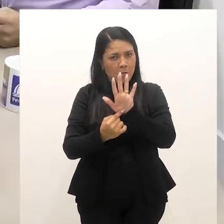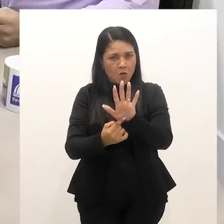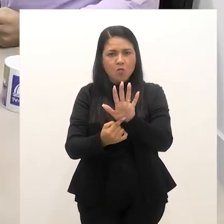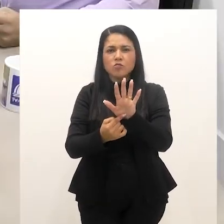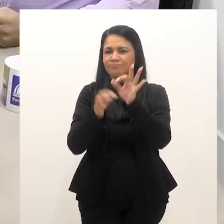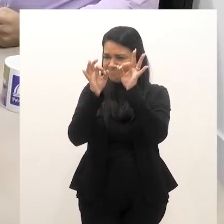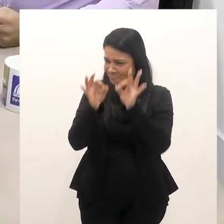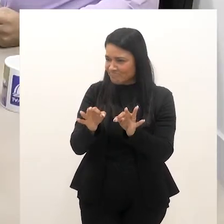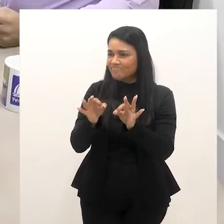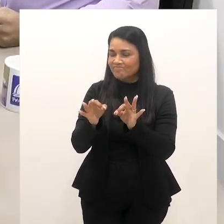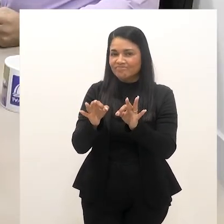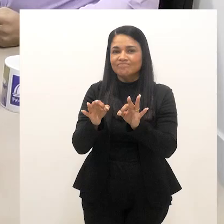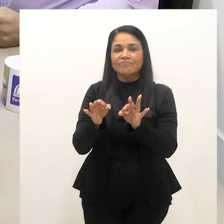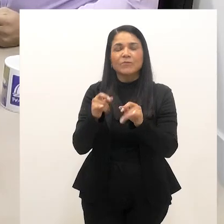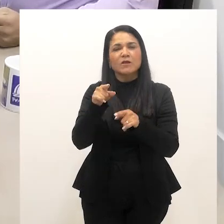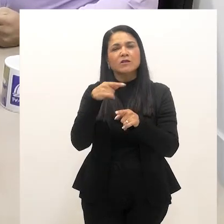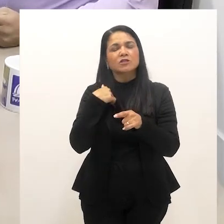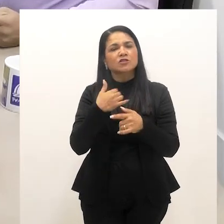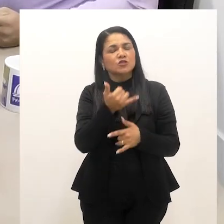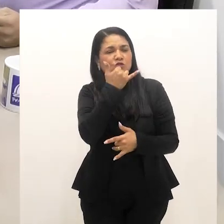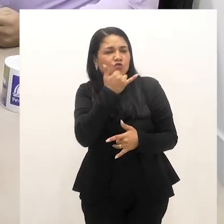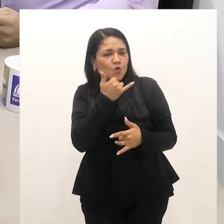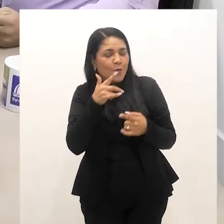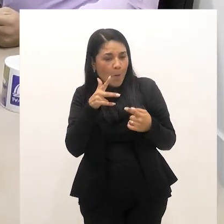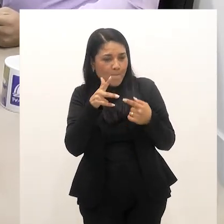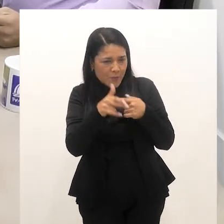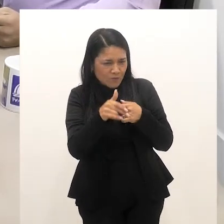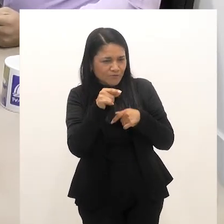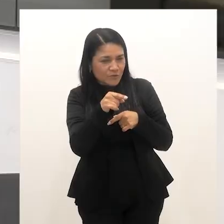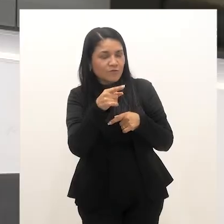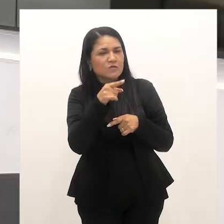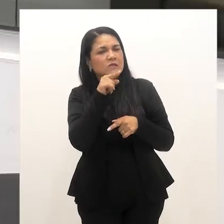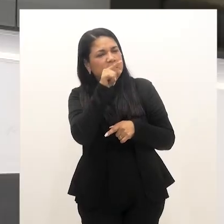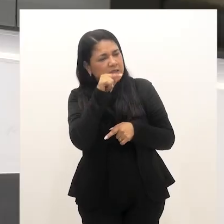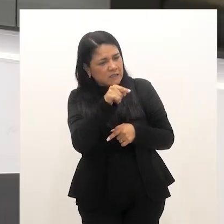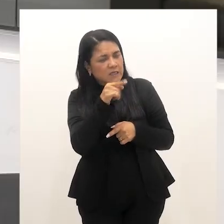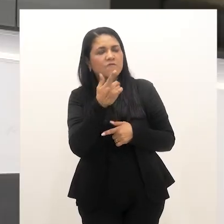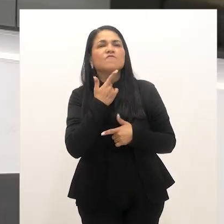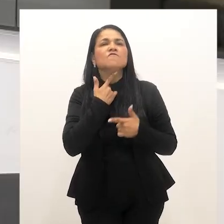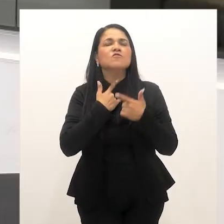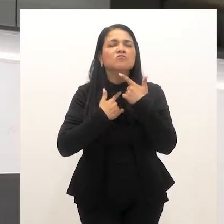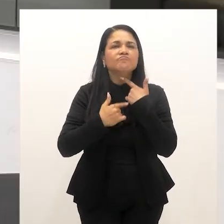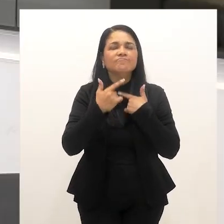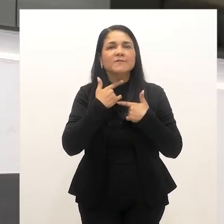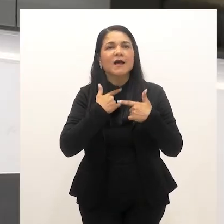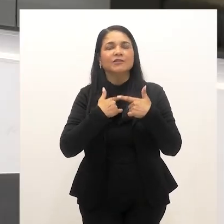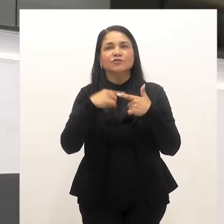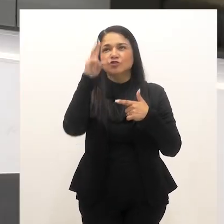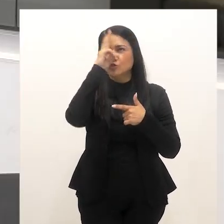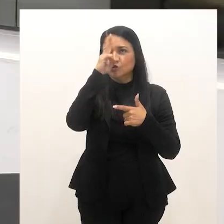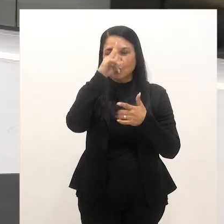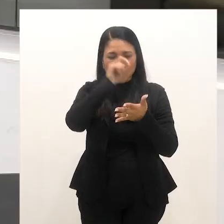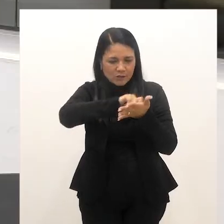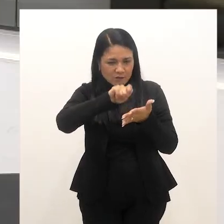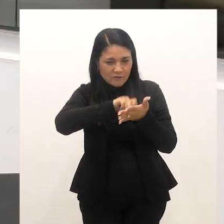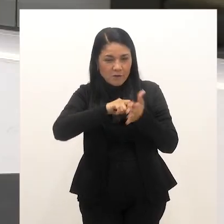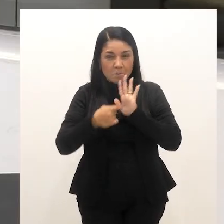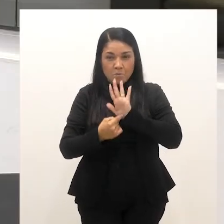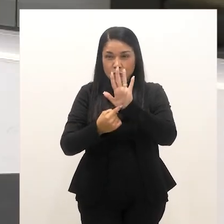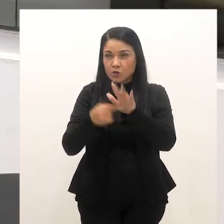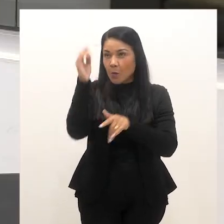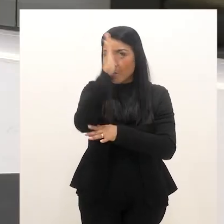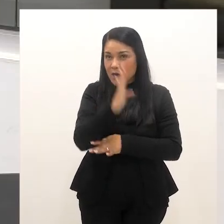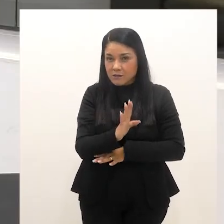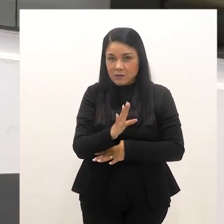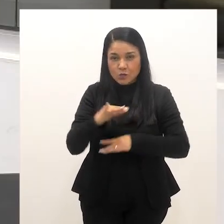bem. Exatamente. E desculpa te interromper, mas você, com essa vontade de fazer histórias mostrando